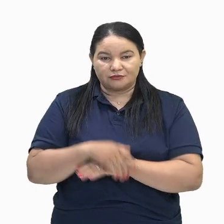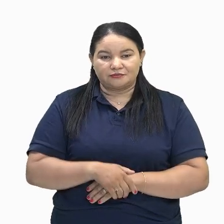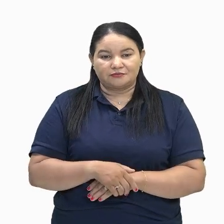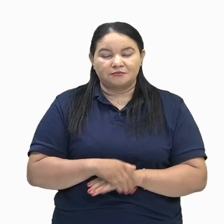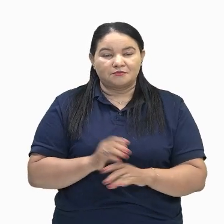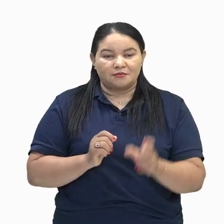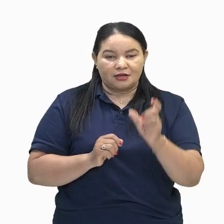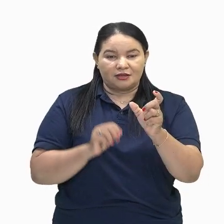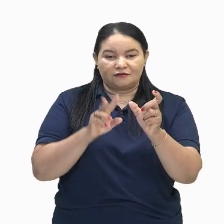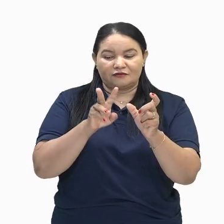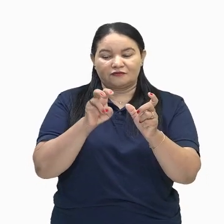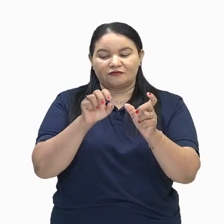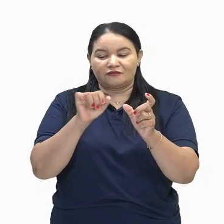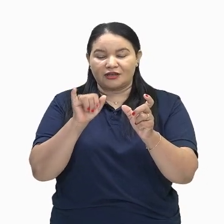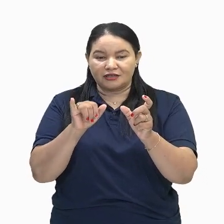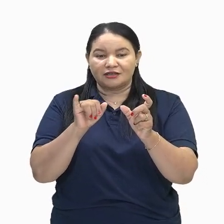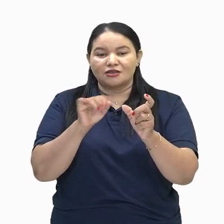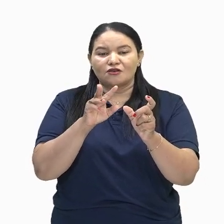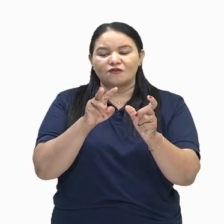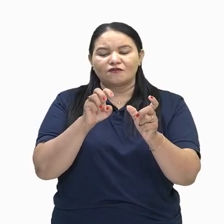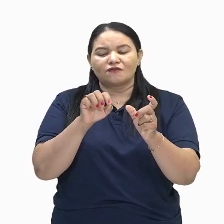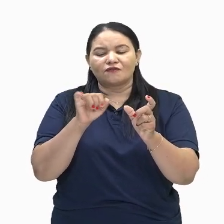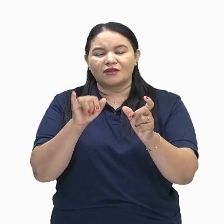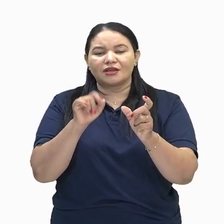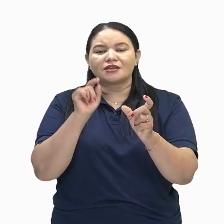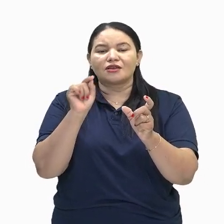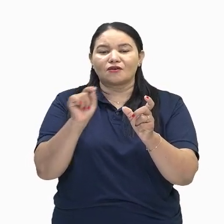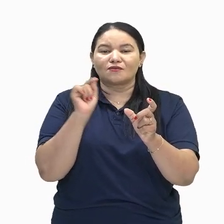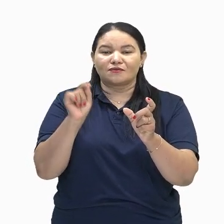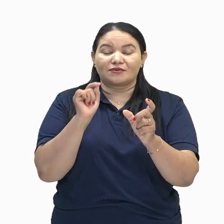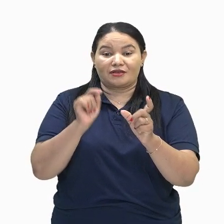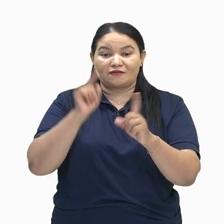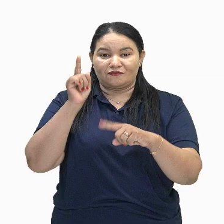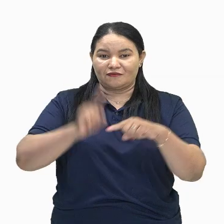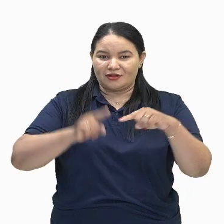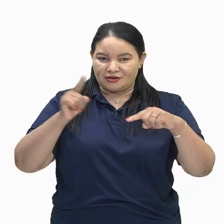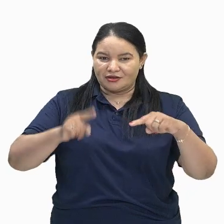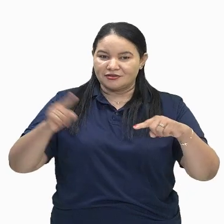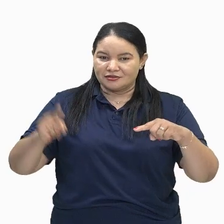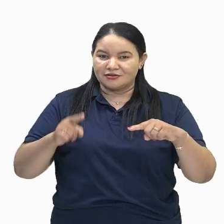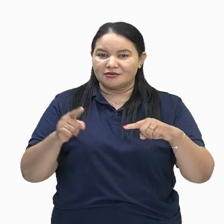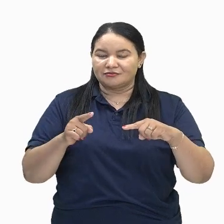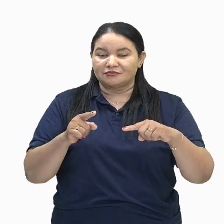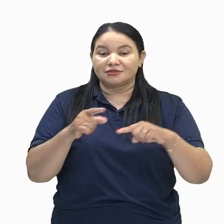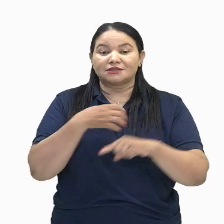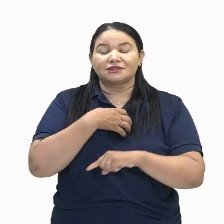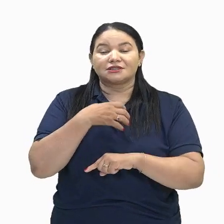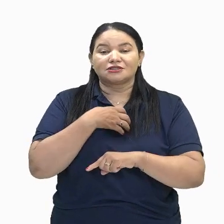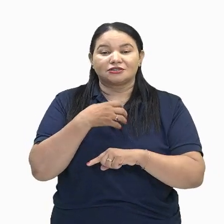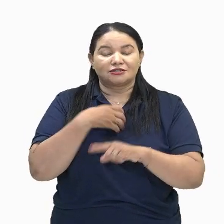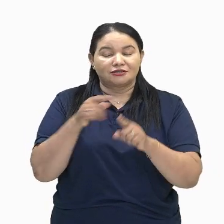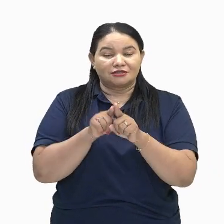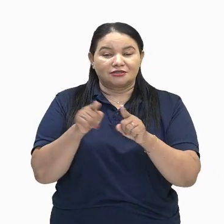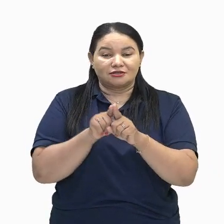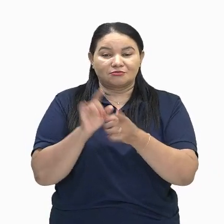véi, ela está variando. Então, pelo sentido e pelo